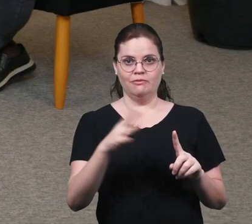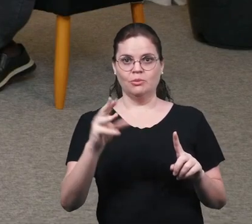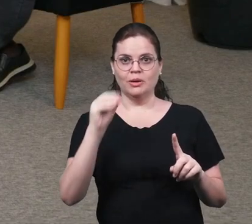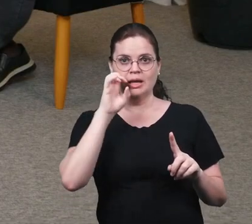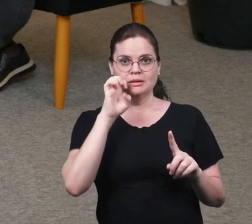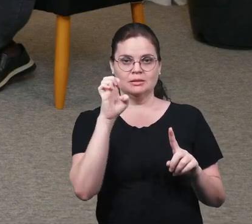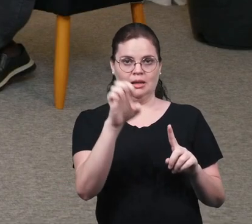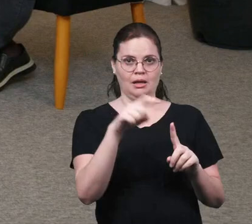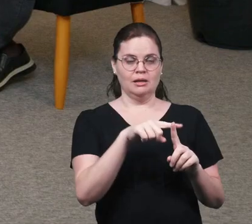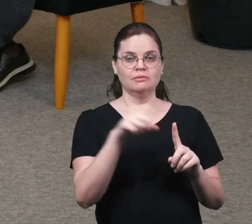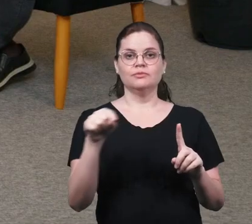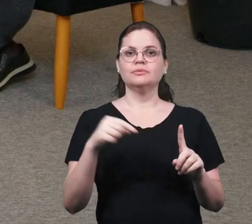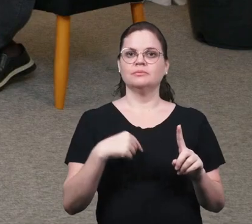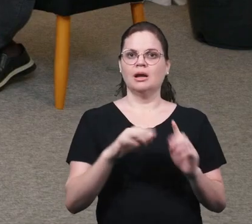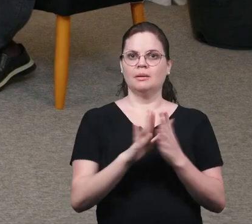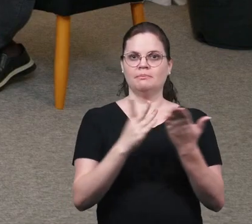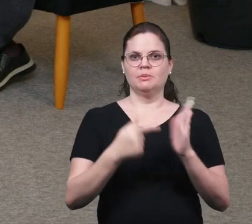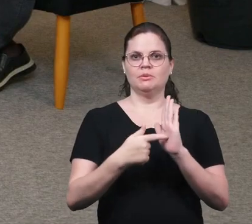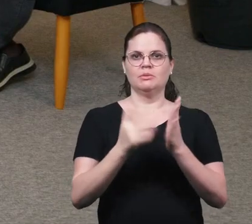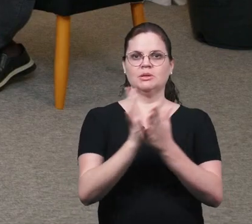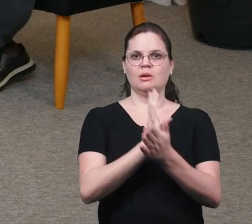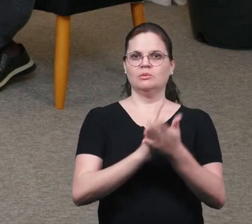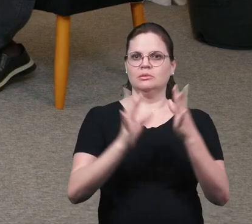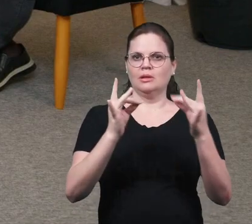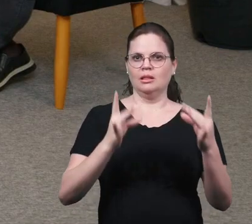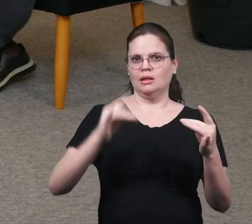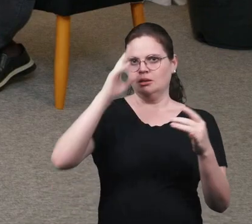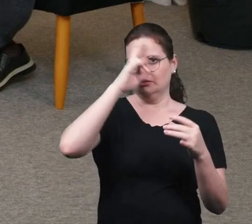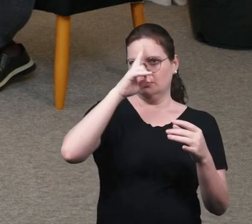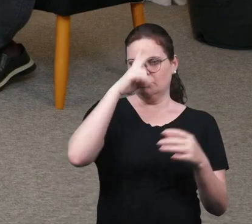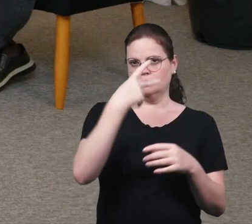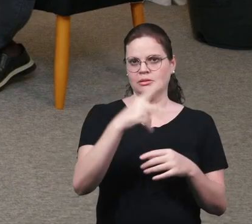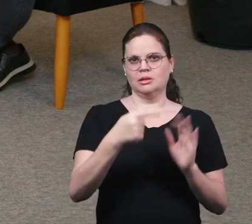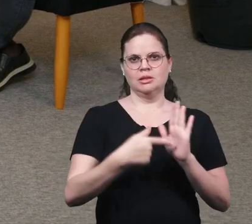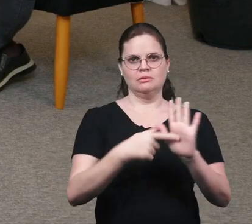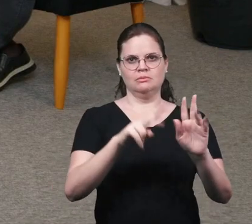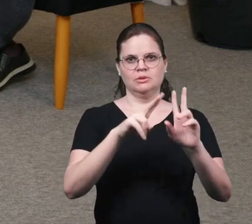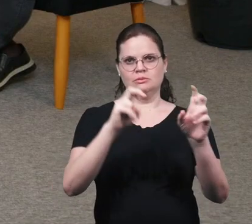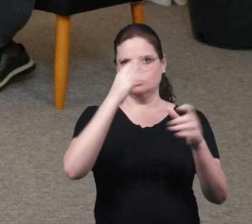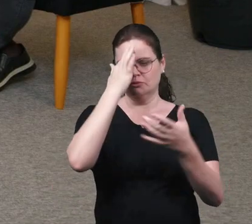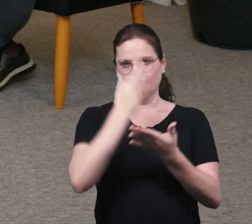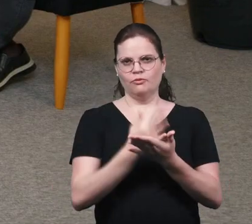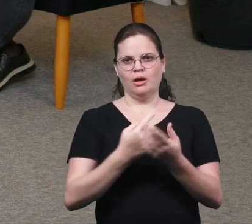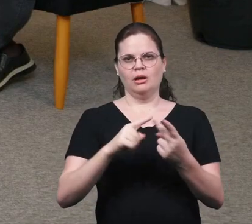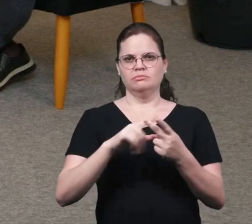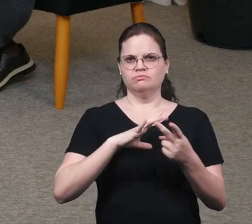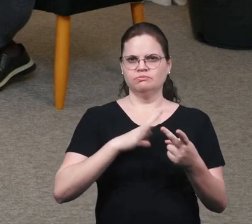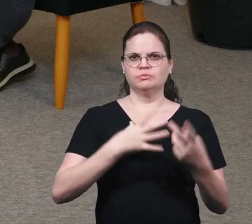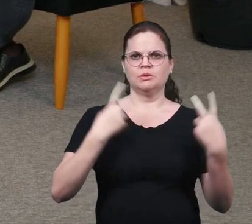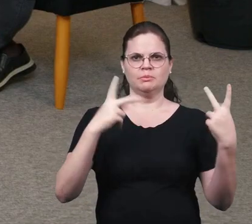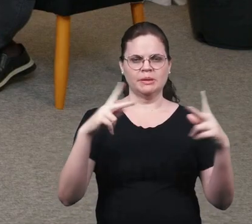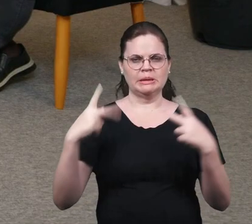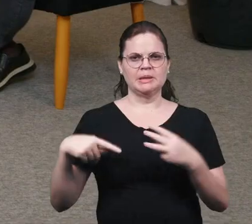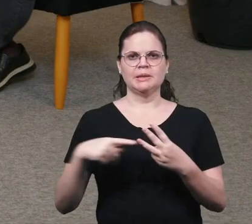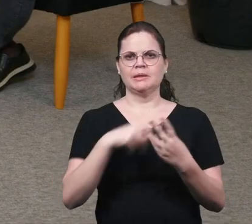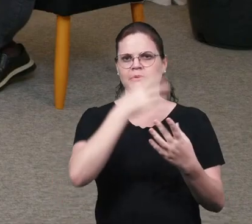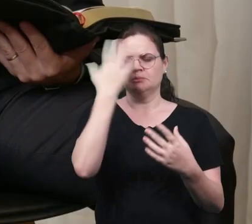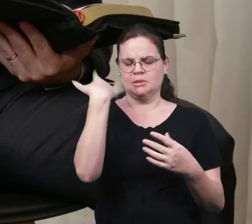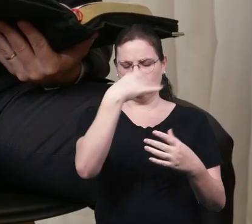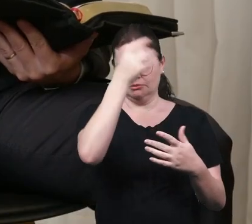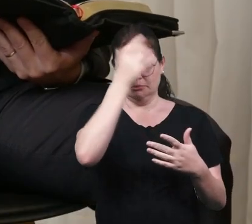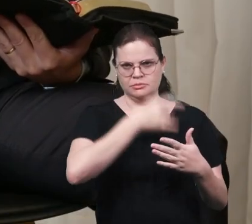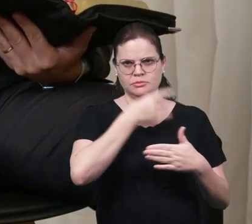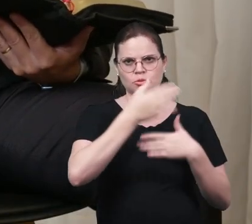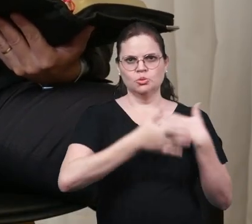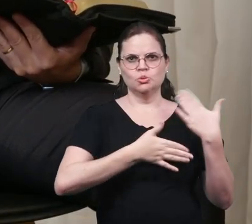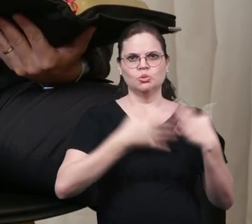e a Bíblia até deixa alguns detalhes, né, sobre ele, homem cheio de fé, Ousadia, para pregar, né? isso mesmo,